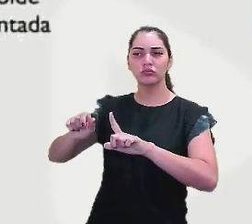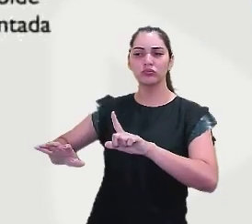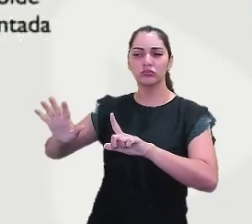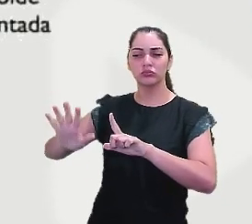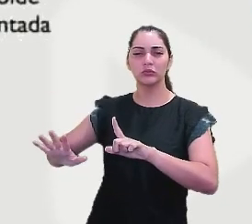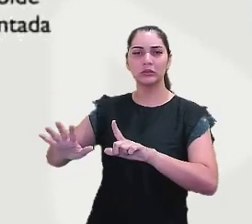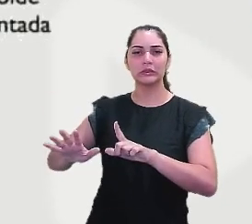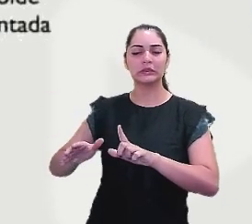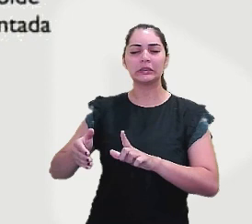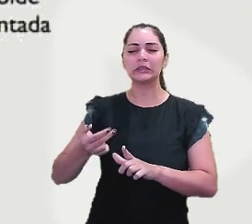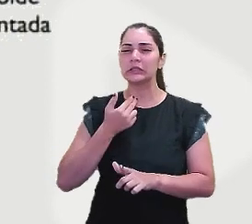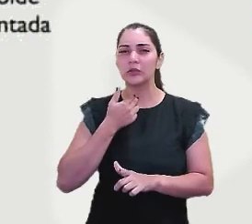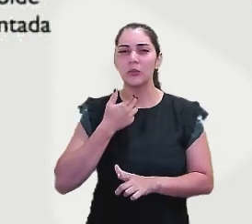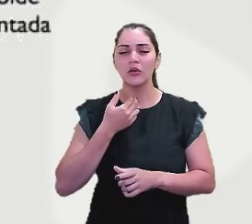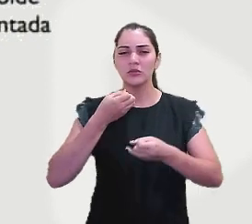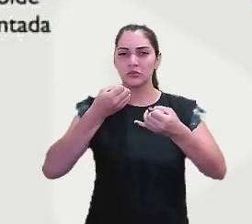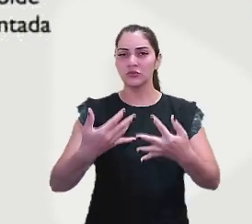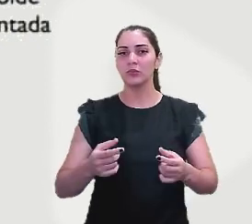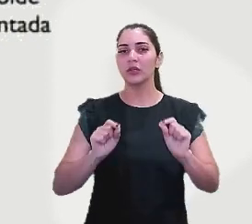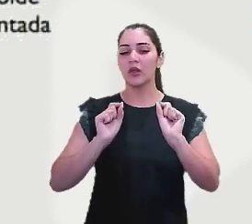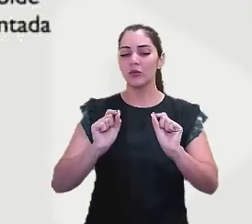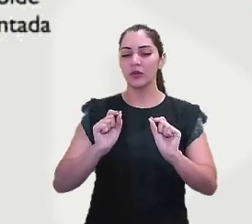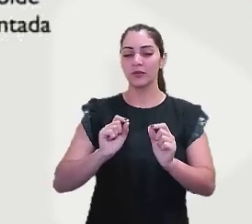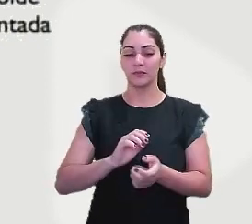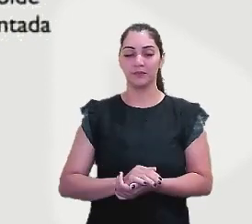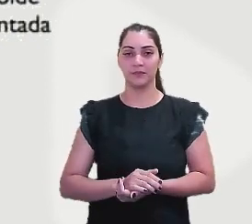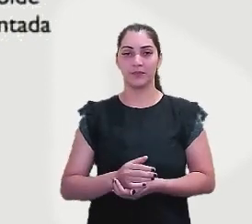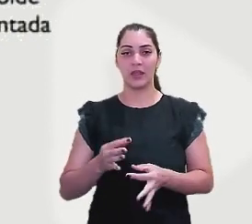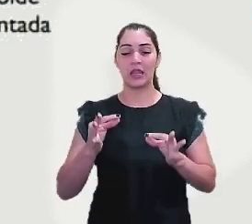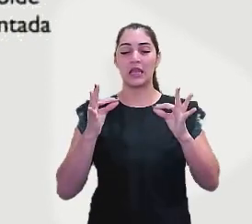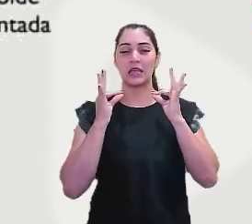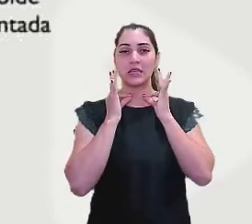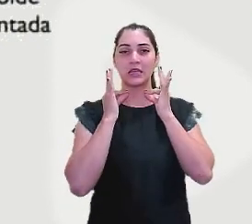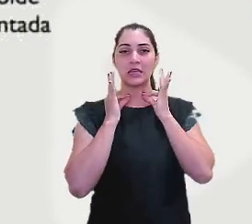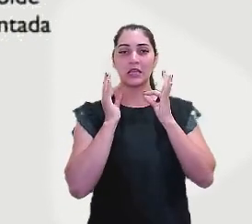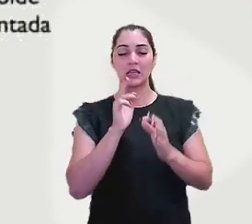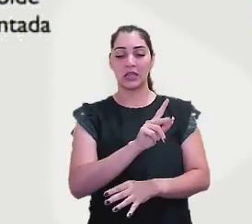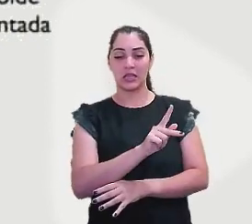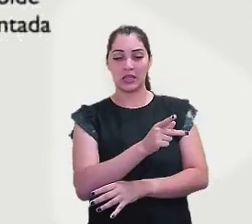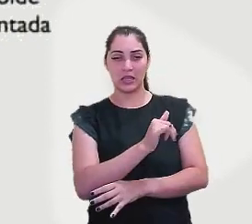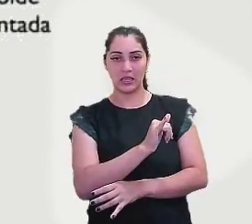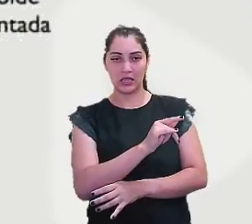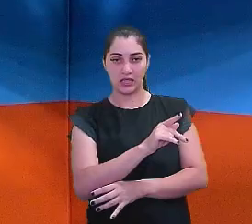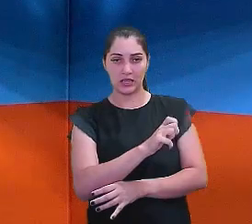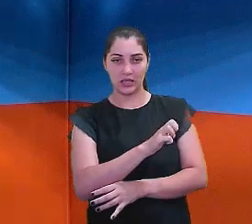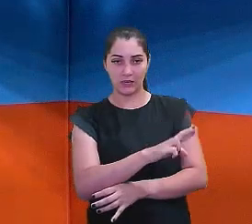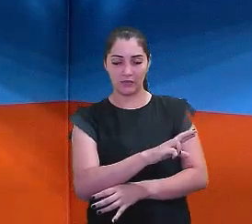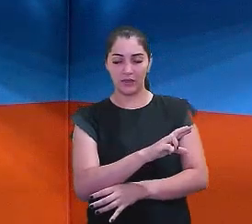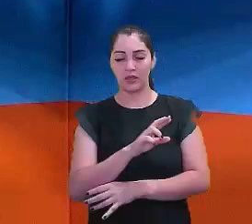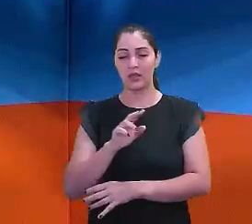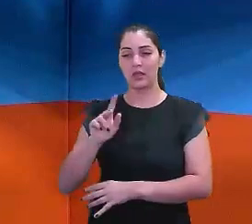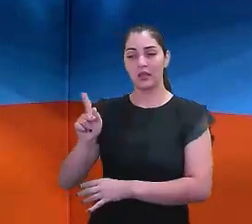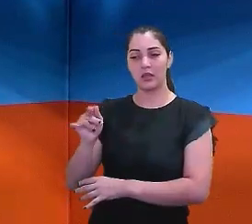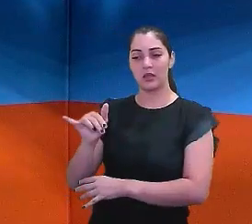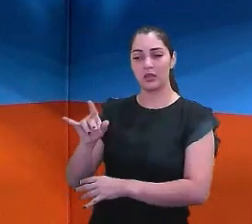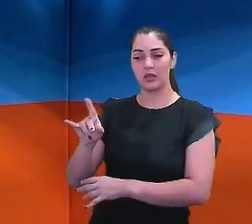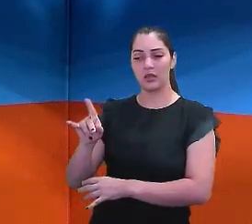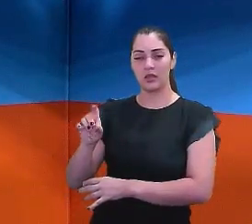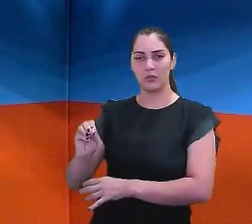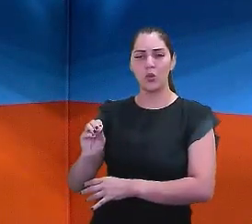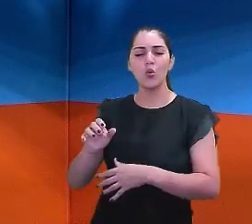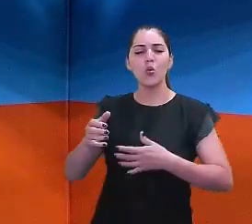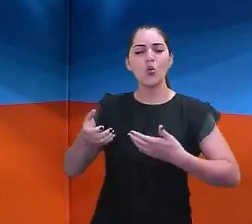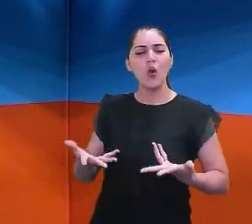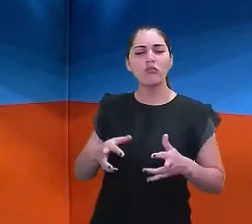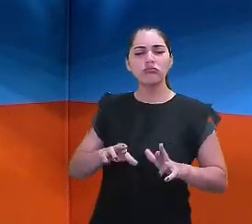falar sobre o hipertireoidismo e a hipertireoidismo. Volta aqui comigo, por favor, produção. Talvez você possa estar se perguntando qual a